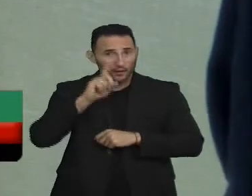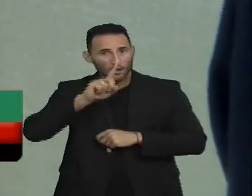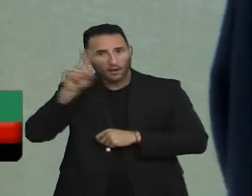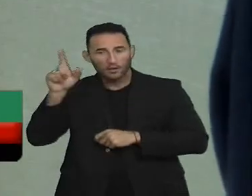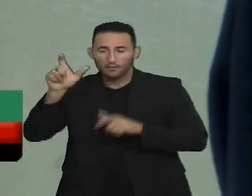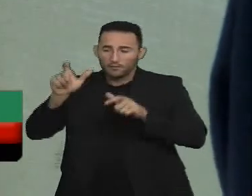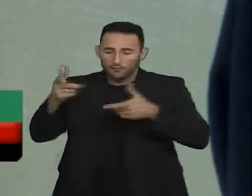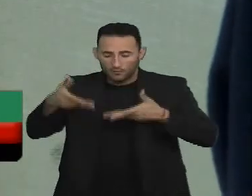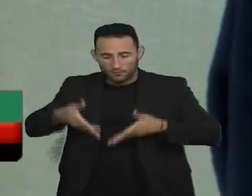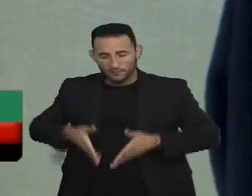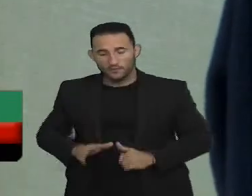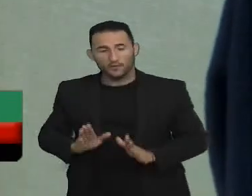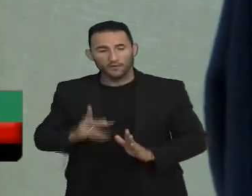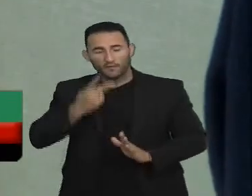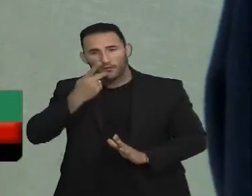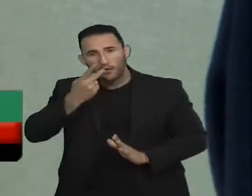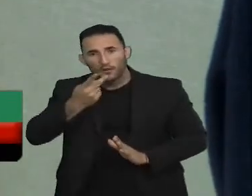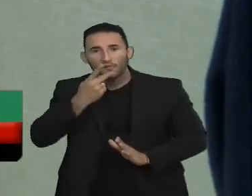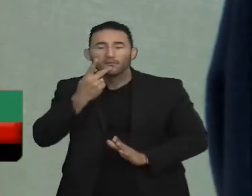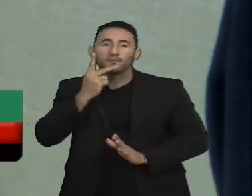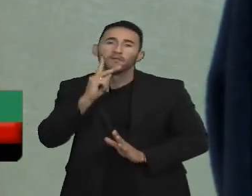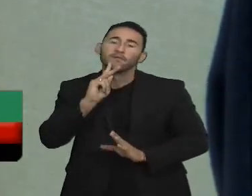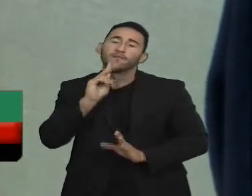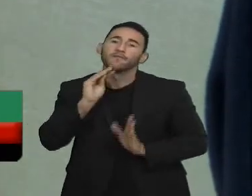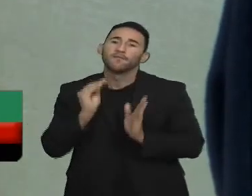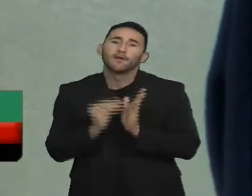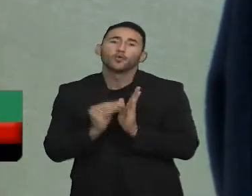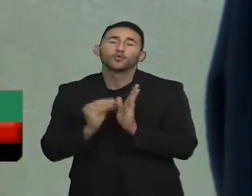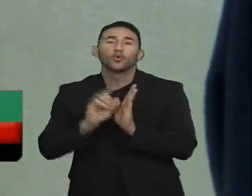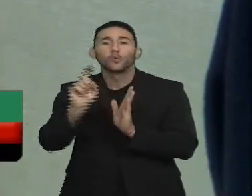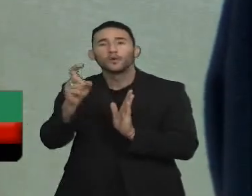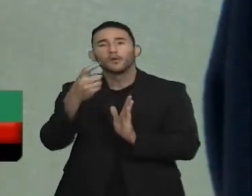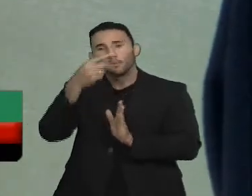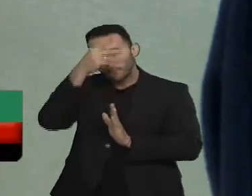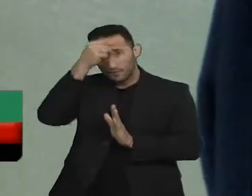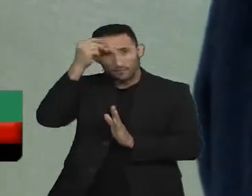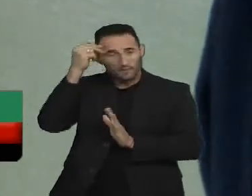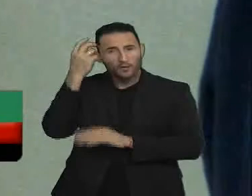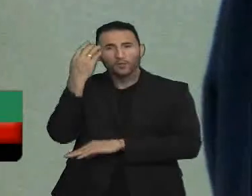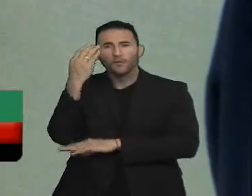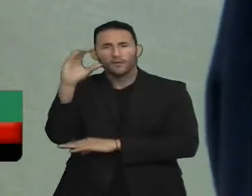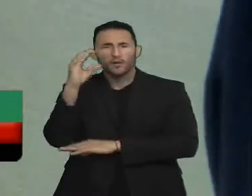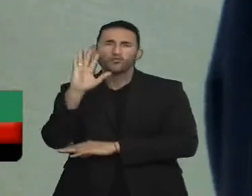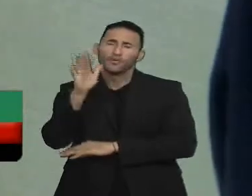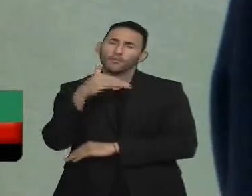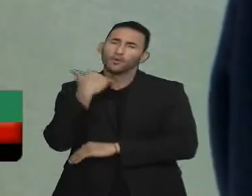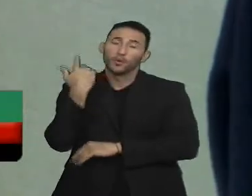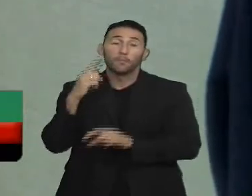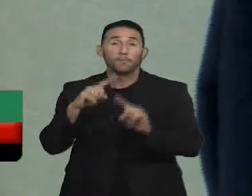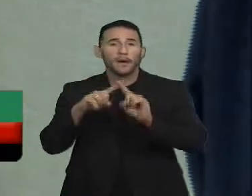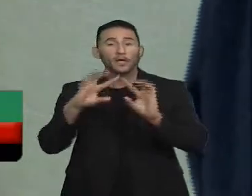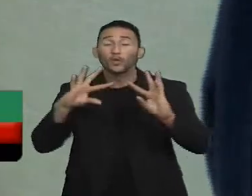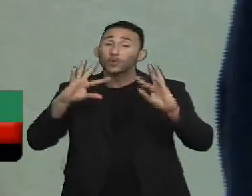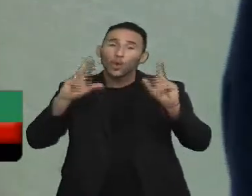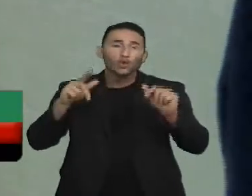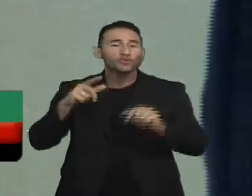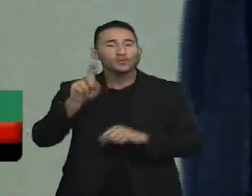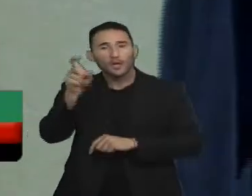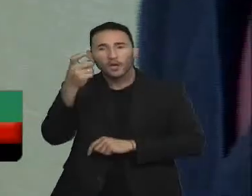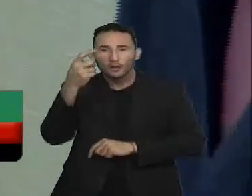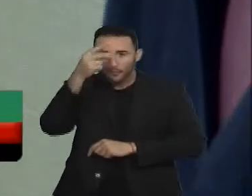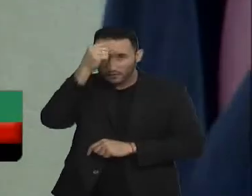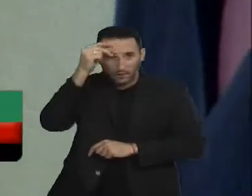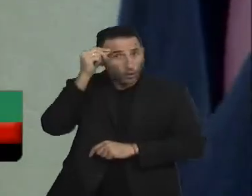que só não estava presente o ex-prefeito de Cedro, que já faleceu, mas todos os ex